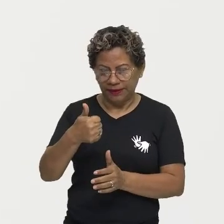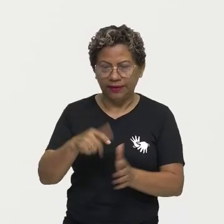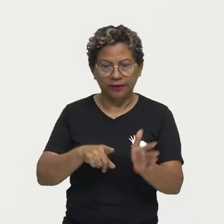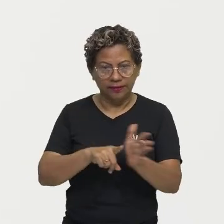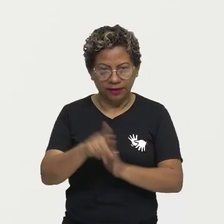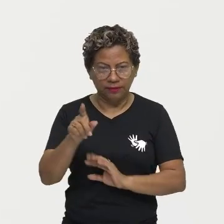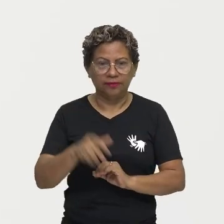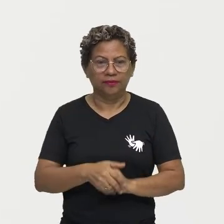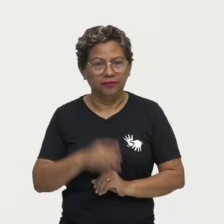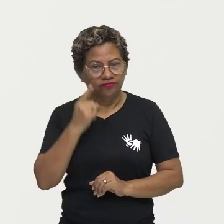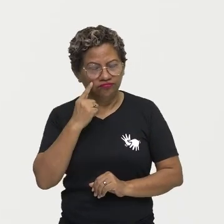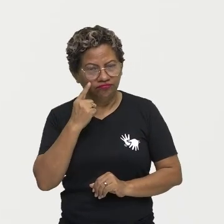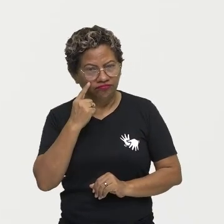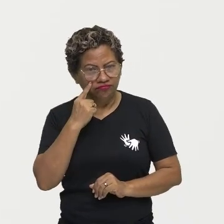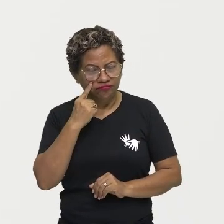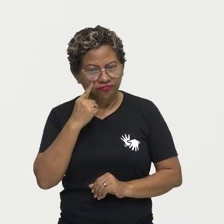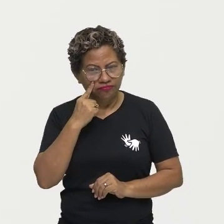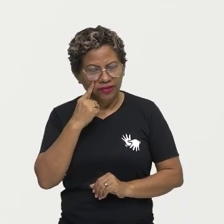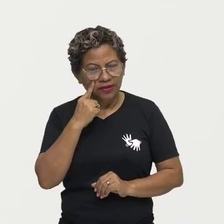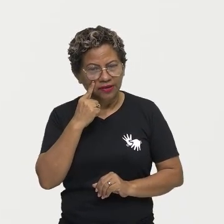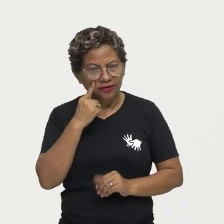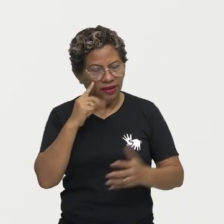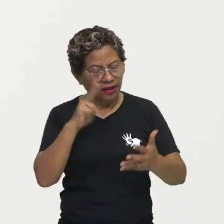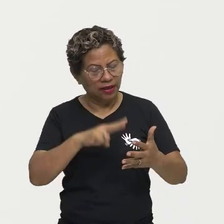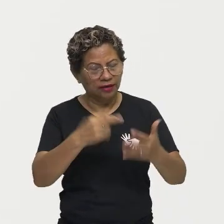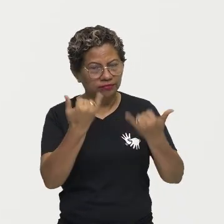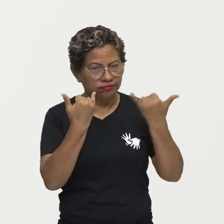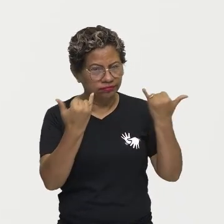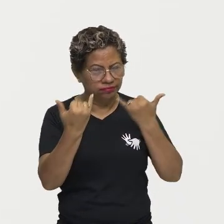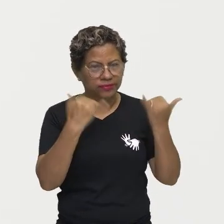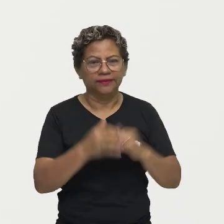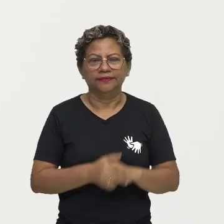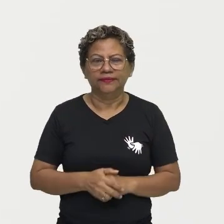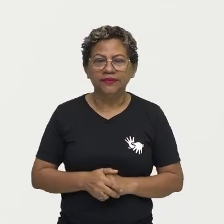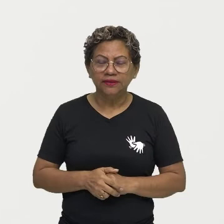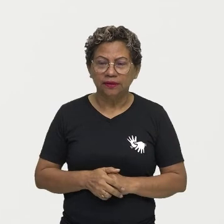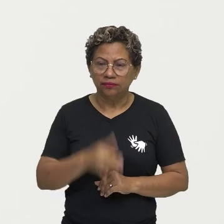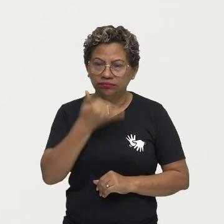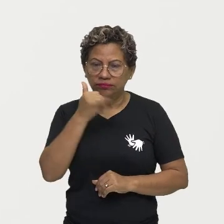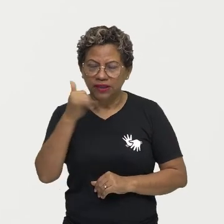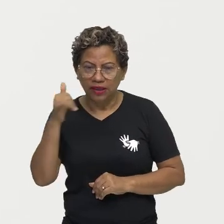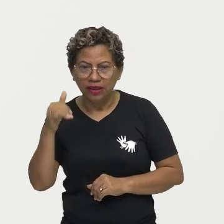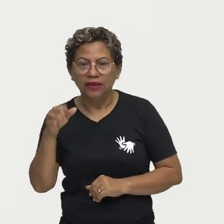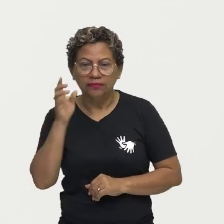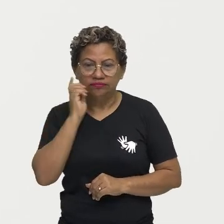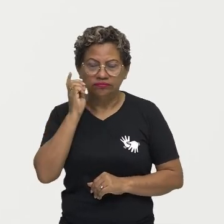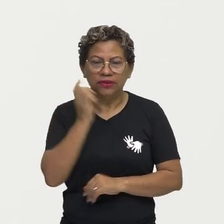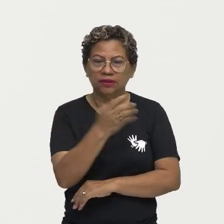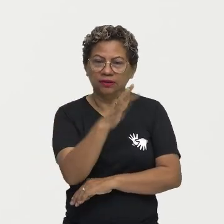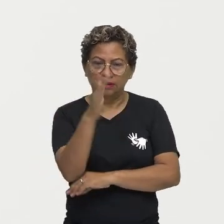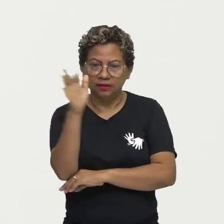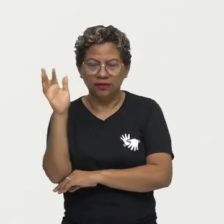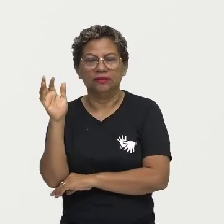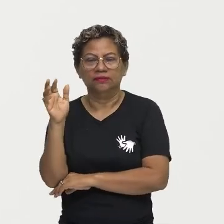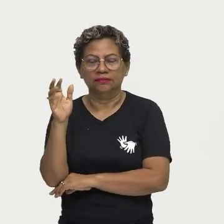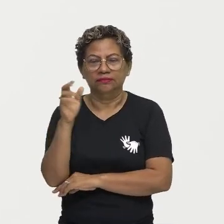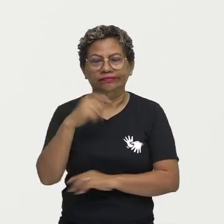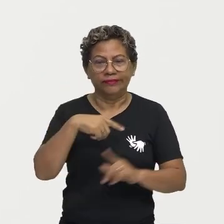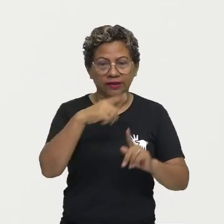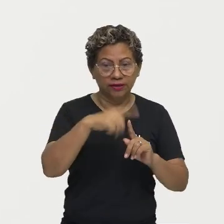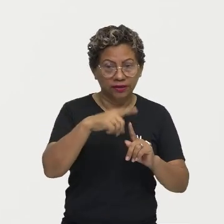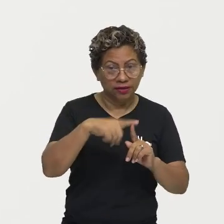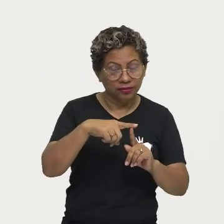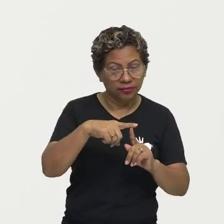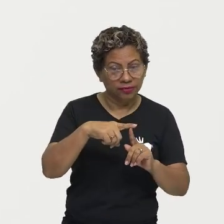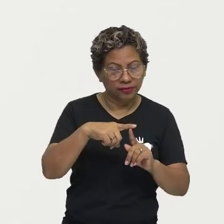questão teórica bastante interessante. A energia está presente na natureza, em várias situações, e para cada